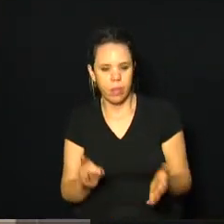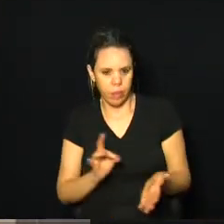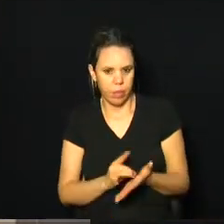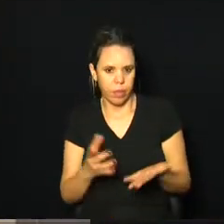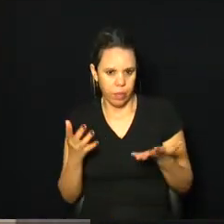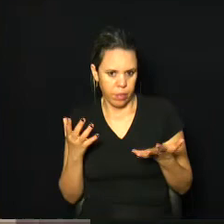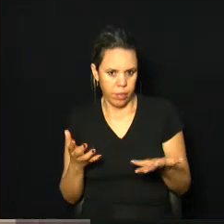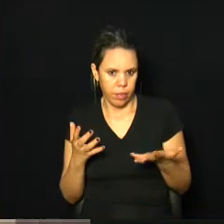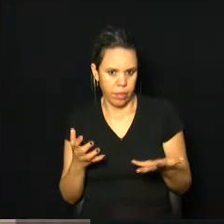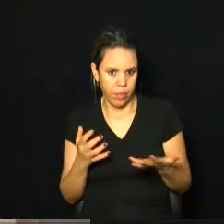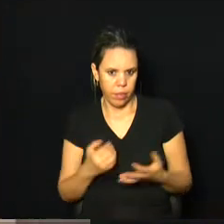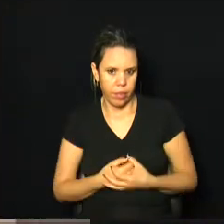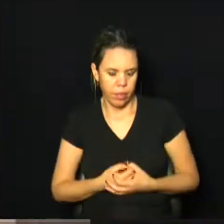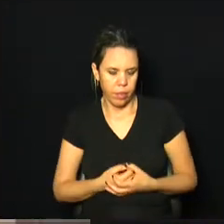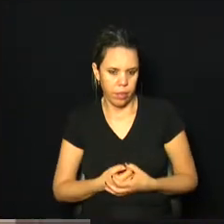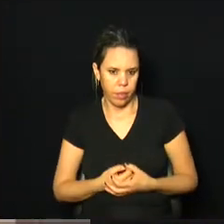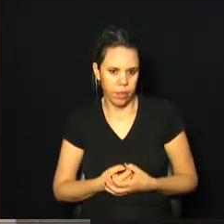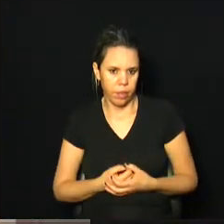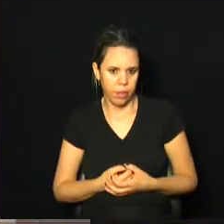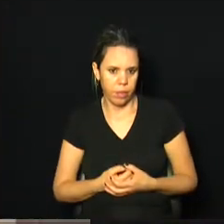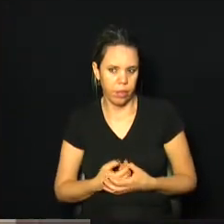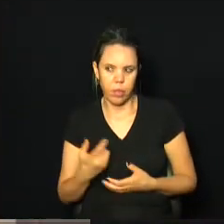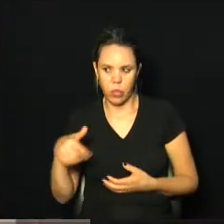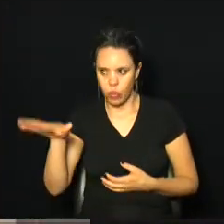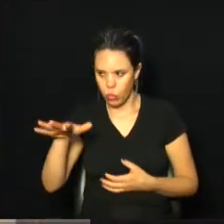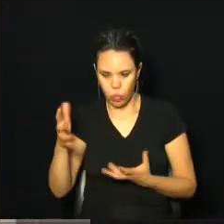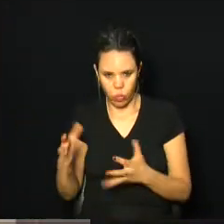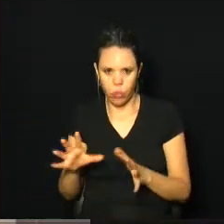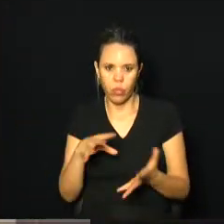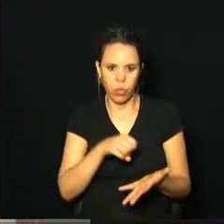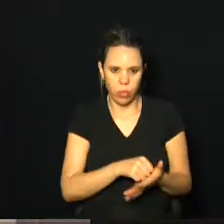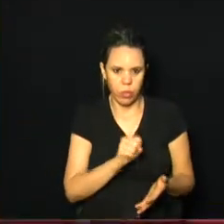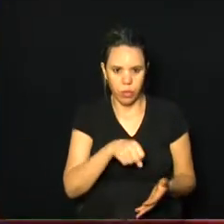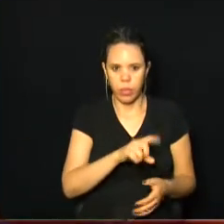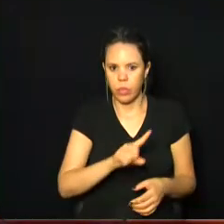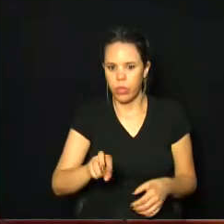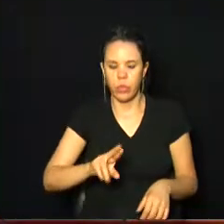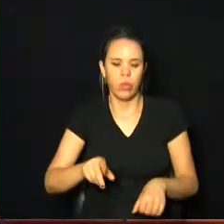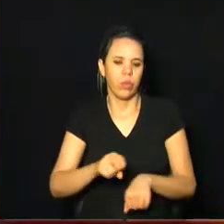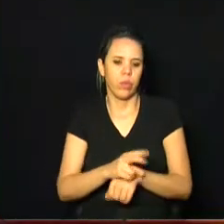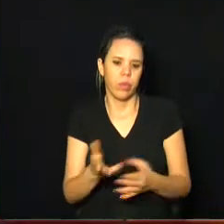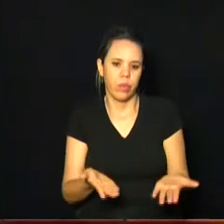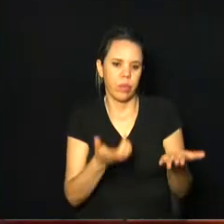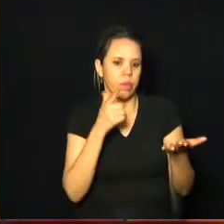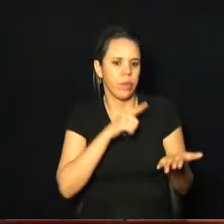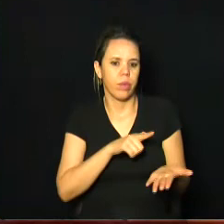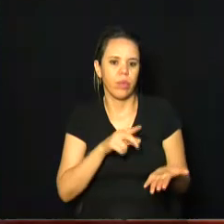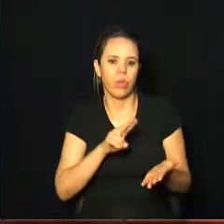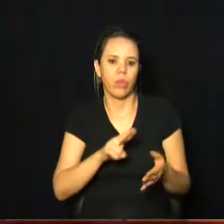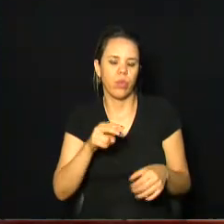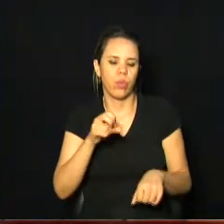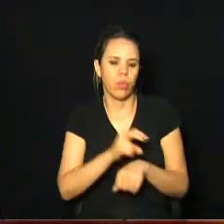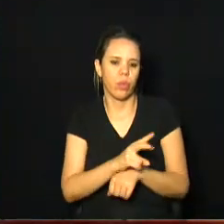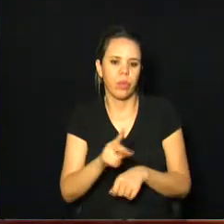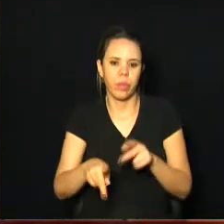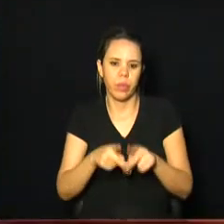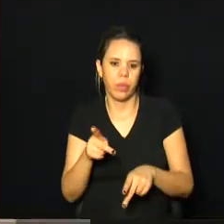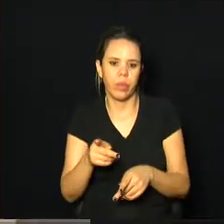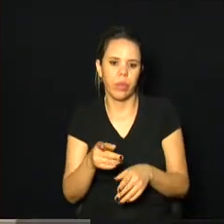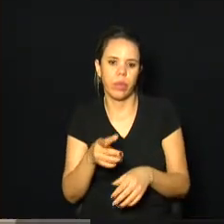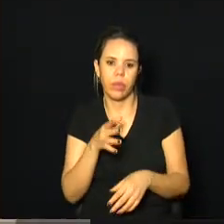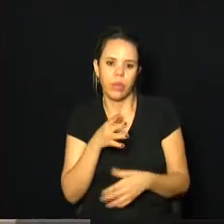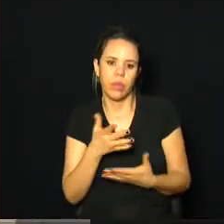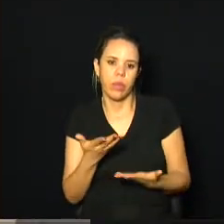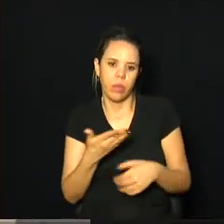querem, não é que os outros não queriam, se inscreveram, mas não levaram. Então, a gente não pode ficar ocupando vaga de quem está querendo